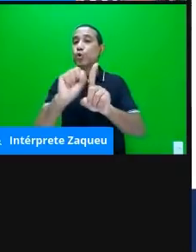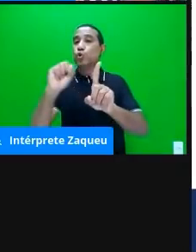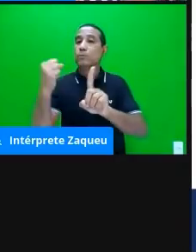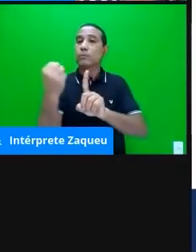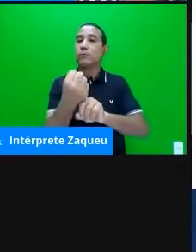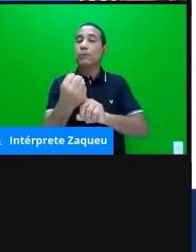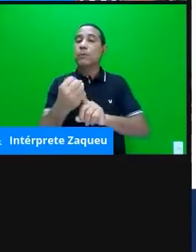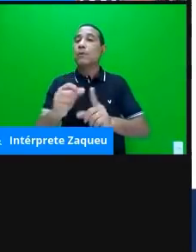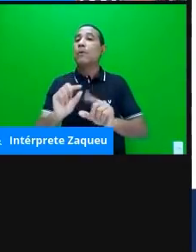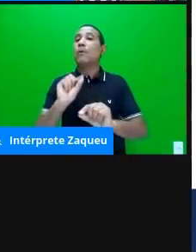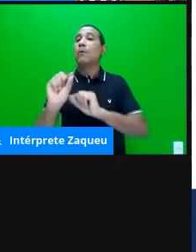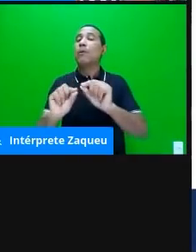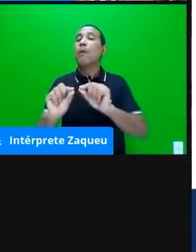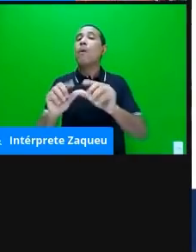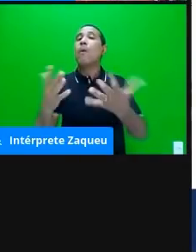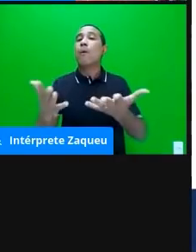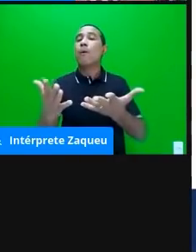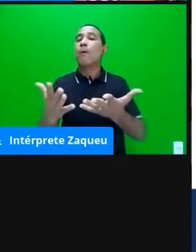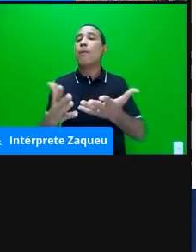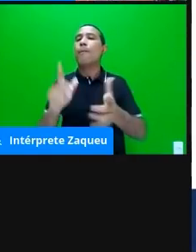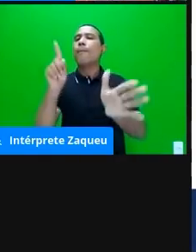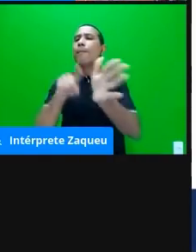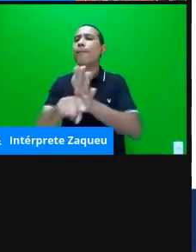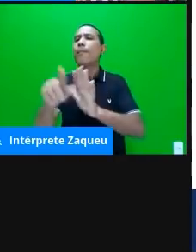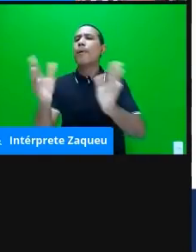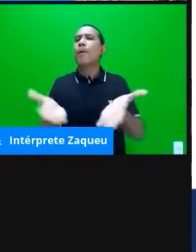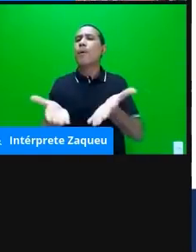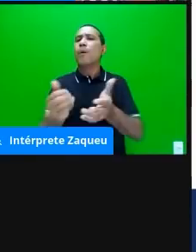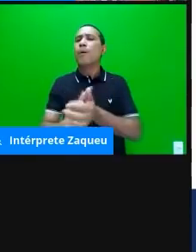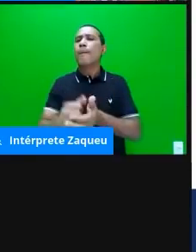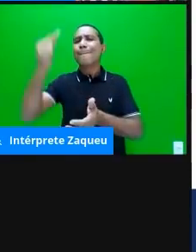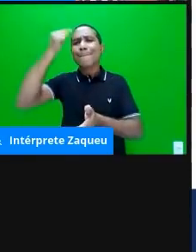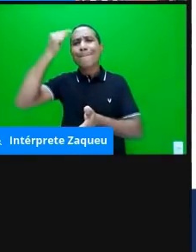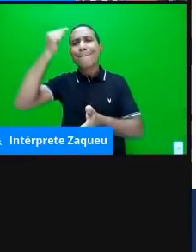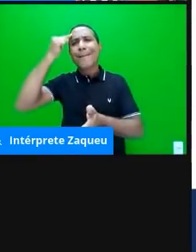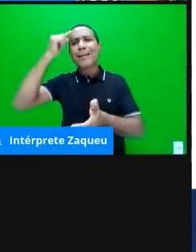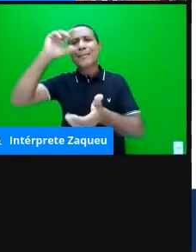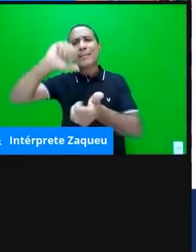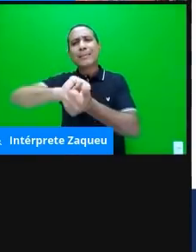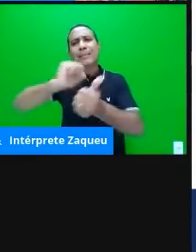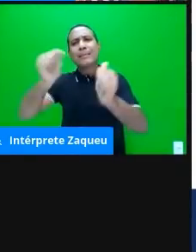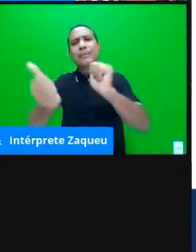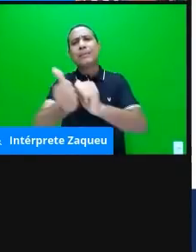queremos colocar uma questão. Nós pensamos repensar e adequar a prática,